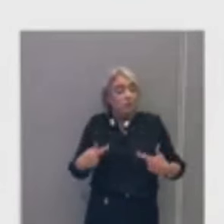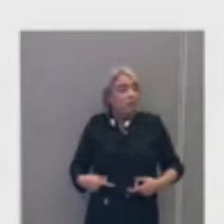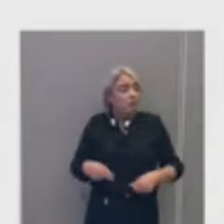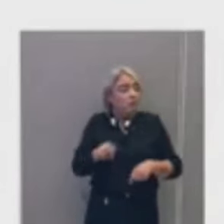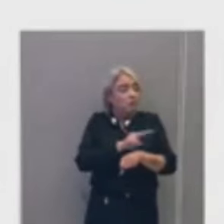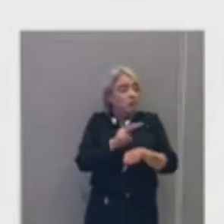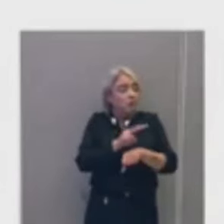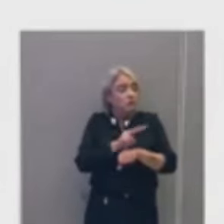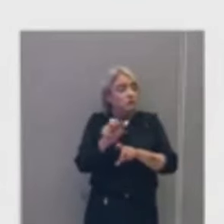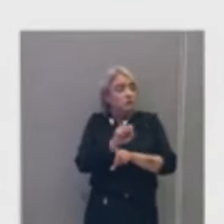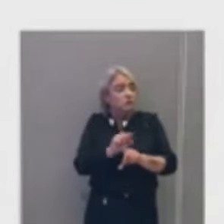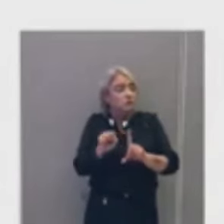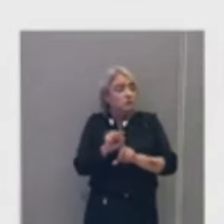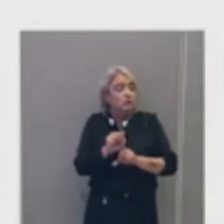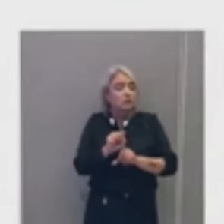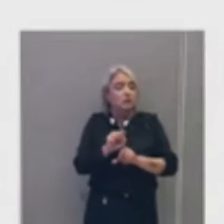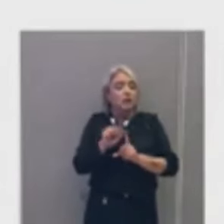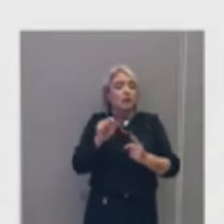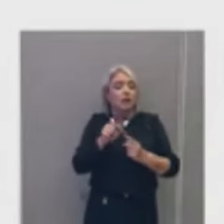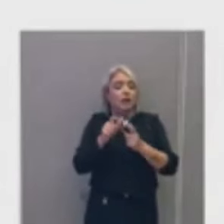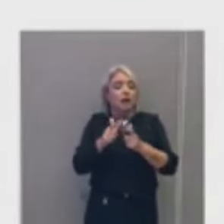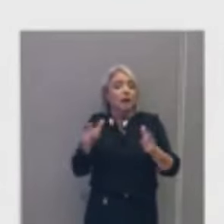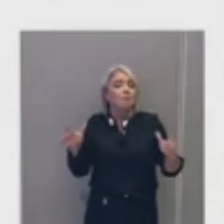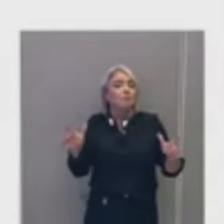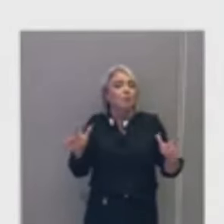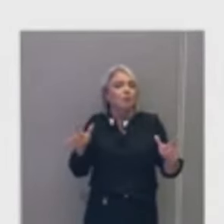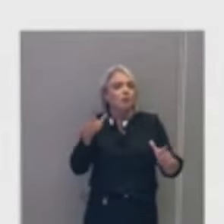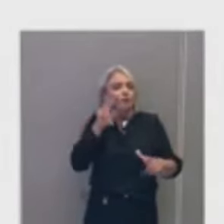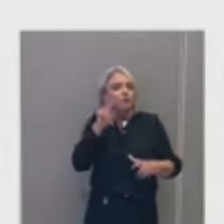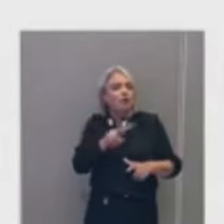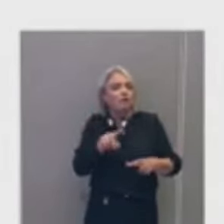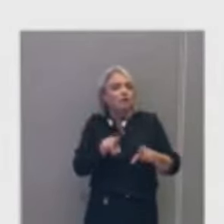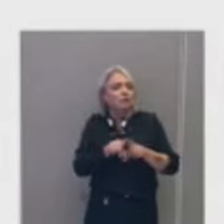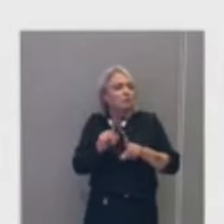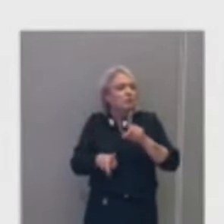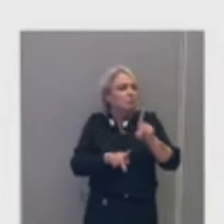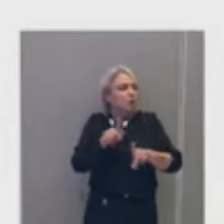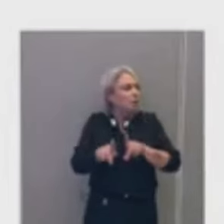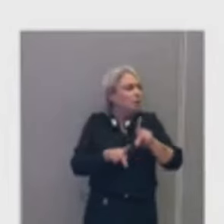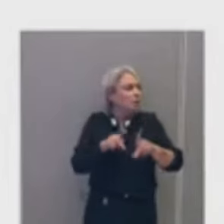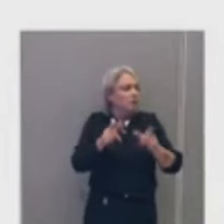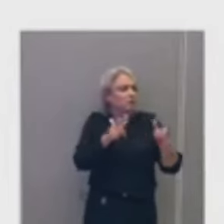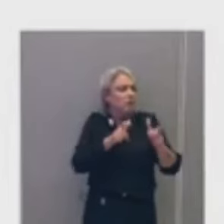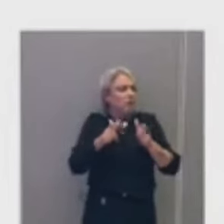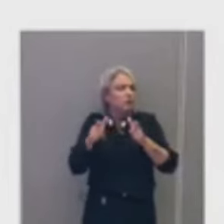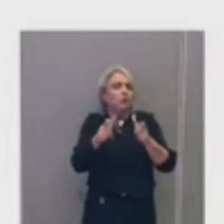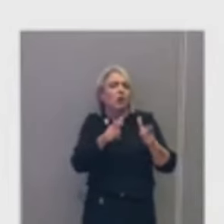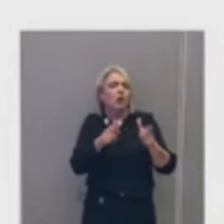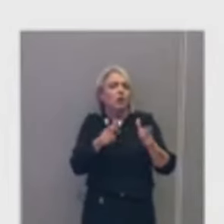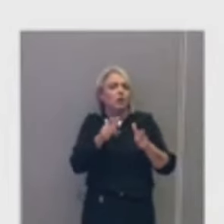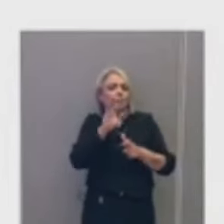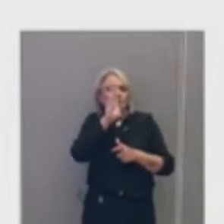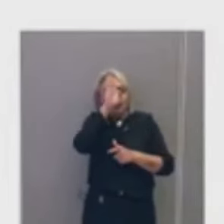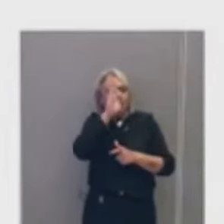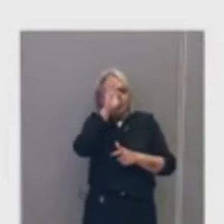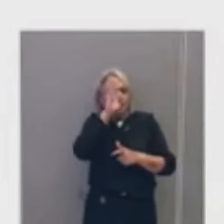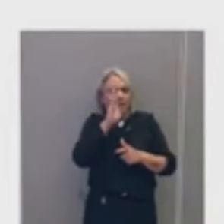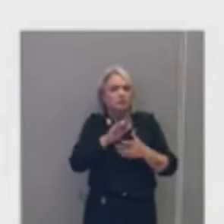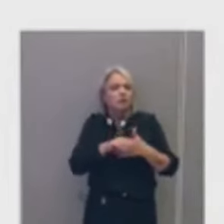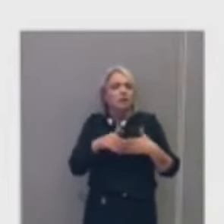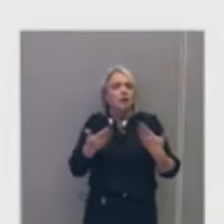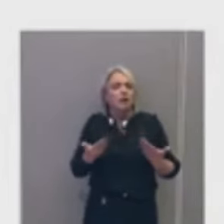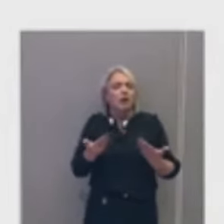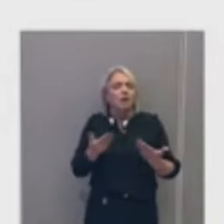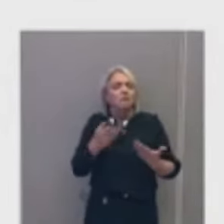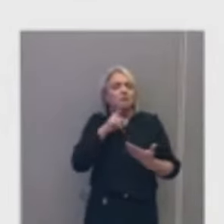de proteção social em sentido amplo, olhando também populações, territórios prioritários.